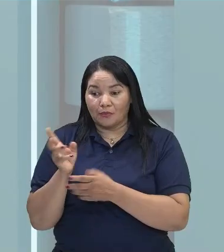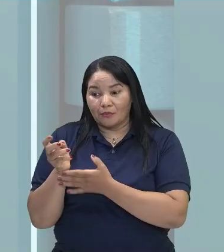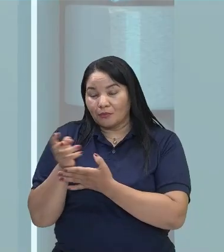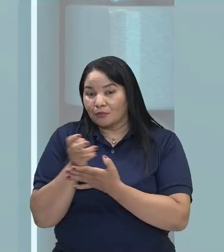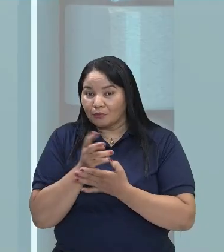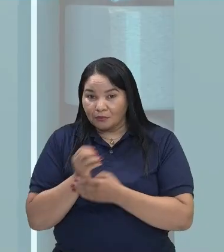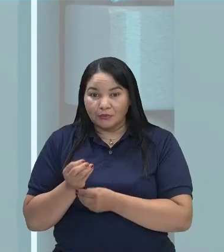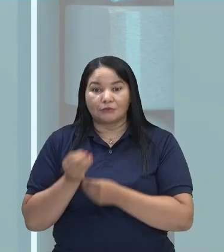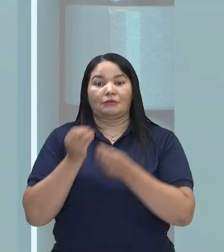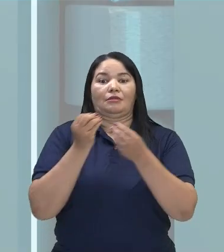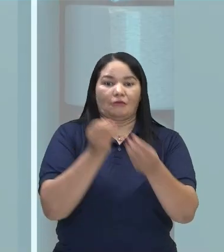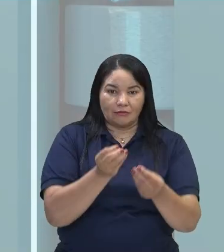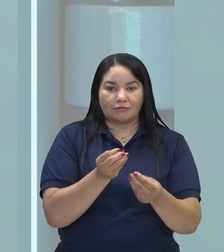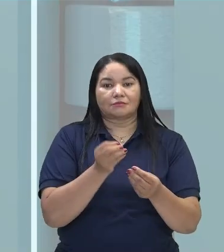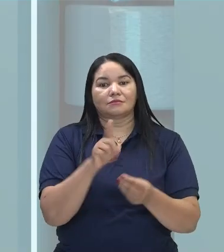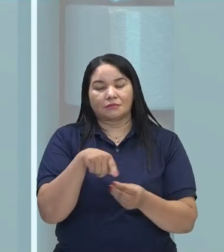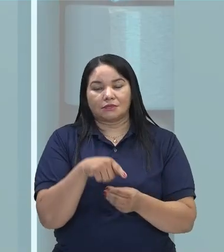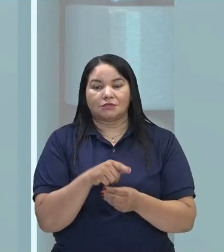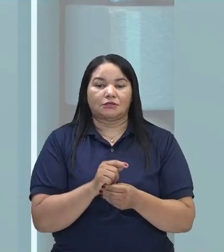lá,